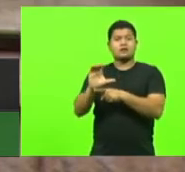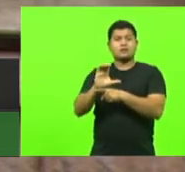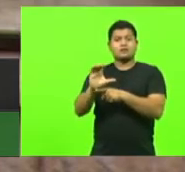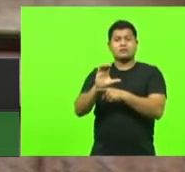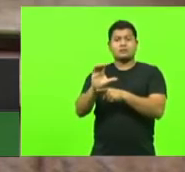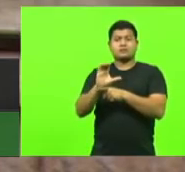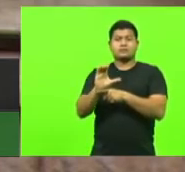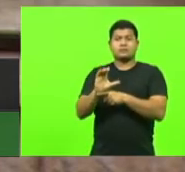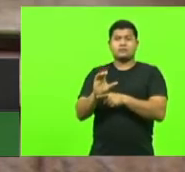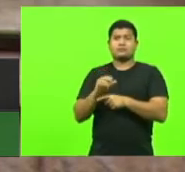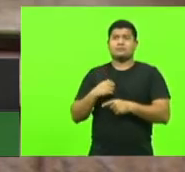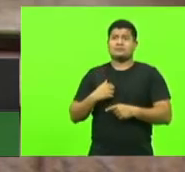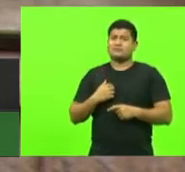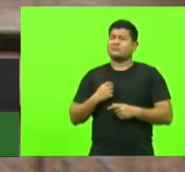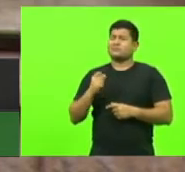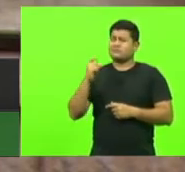Está